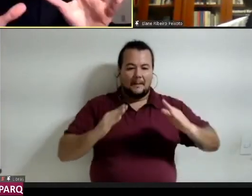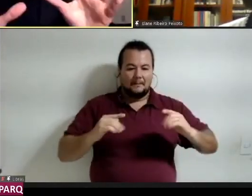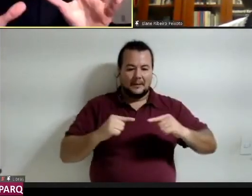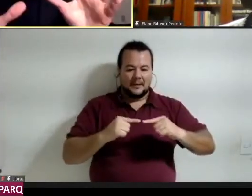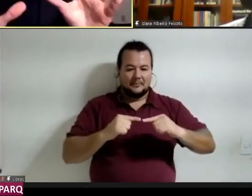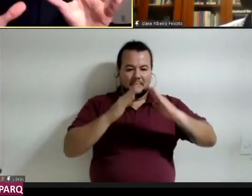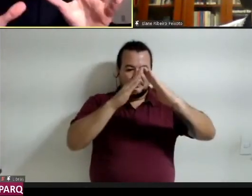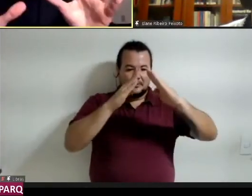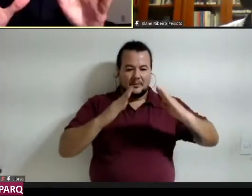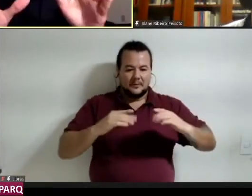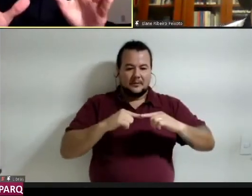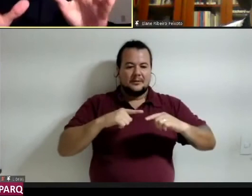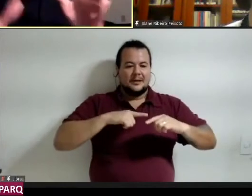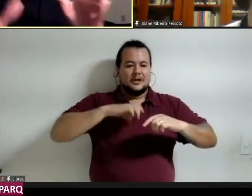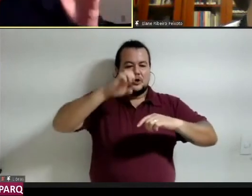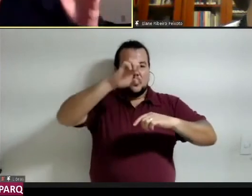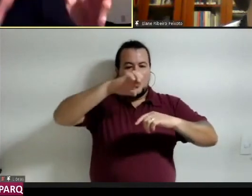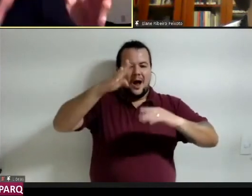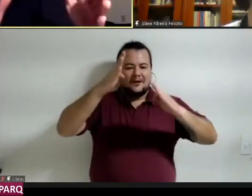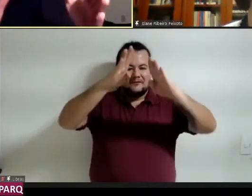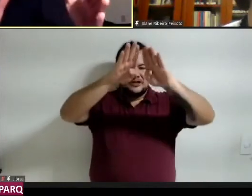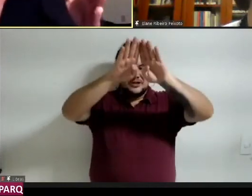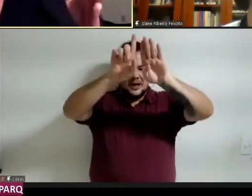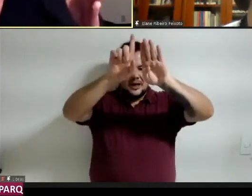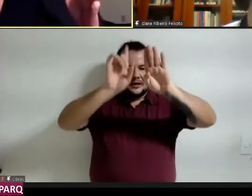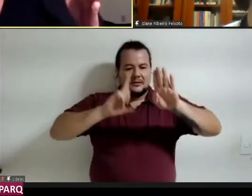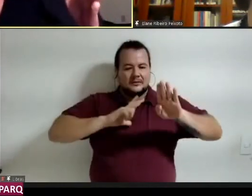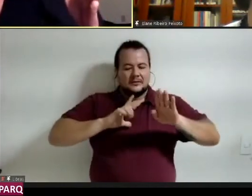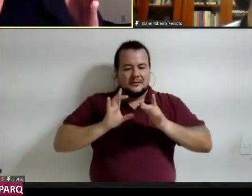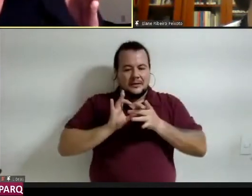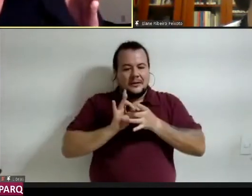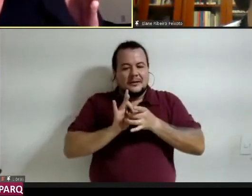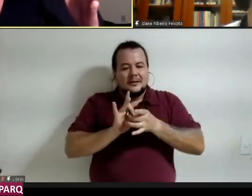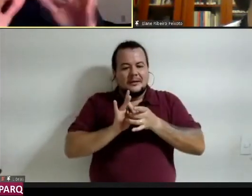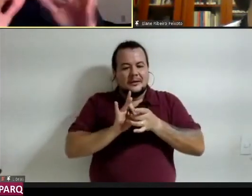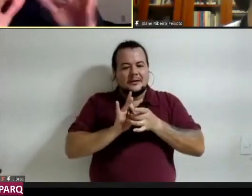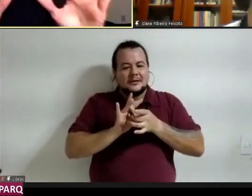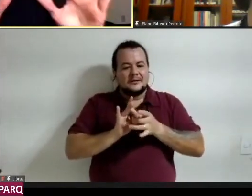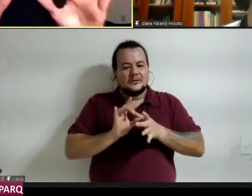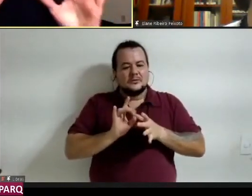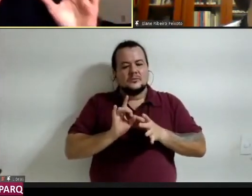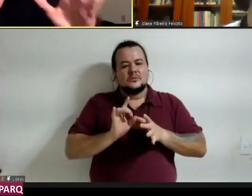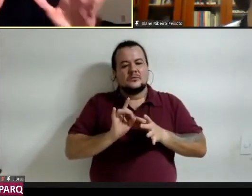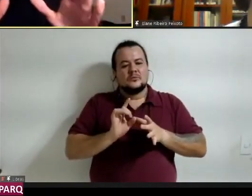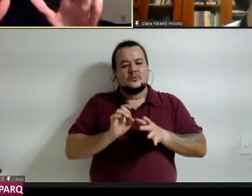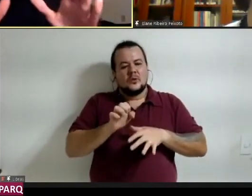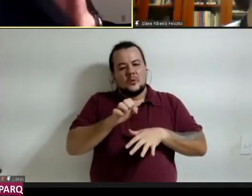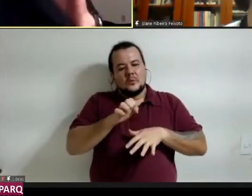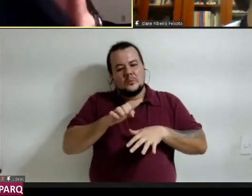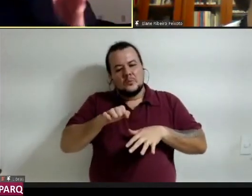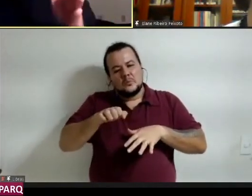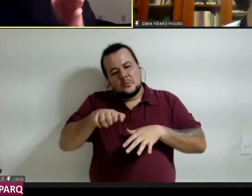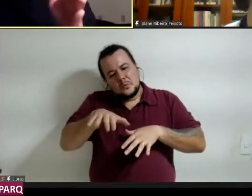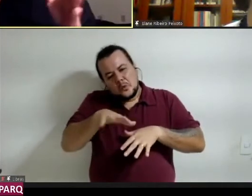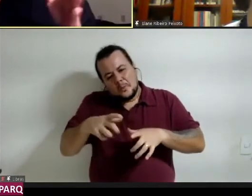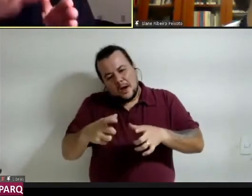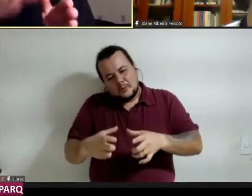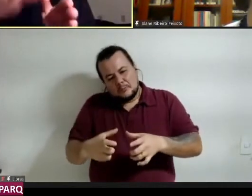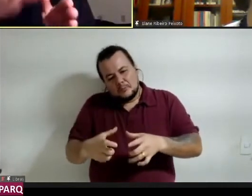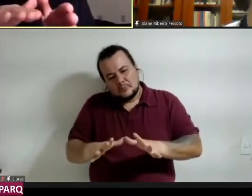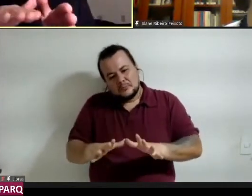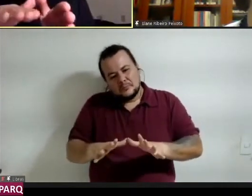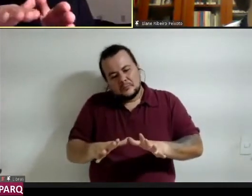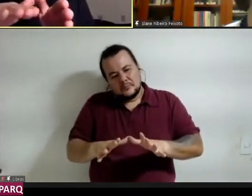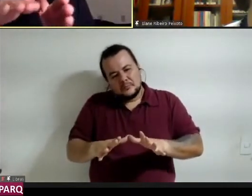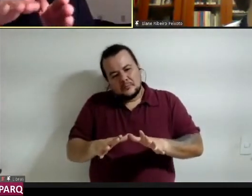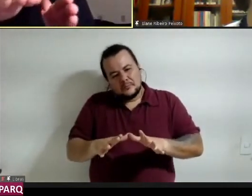fechada, que diz respeito a uma extensão territorial. Aqui, em cima disso,